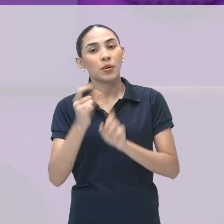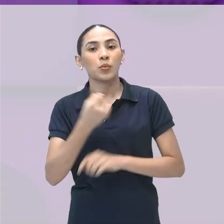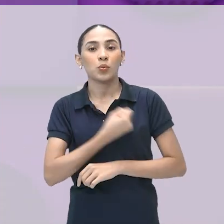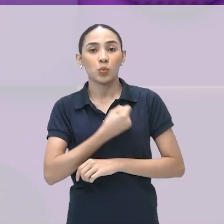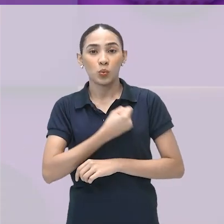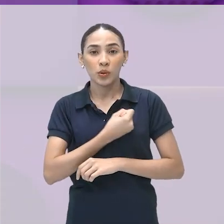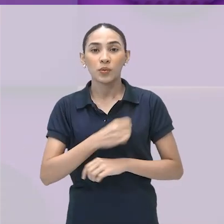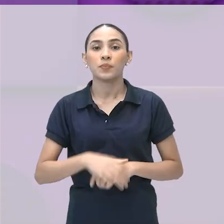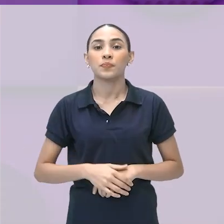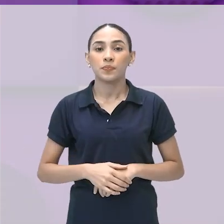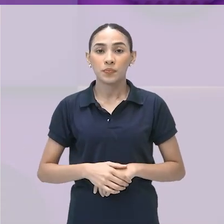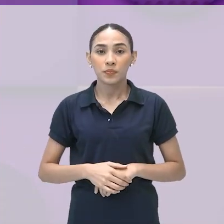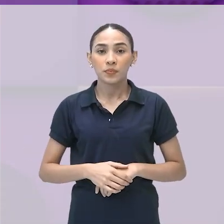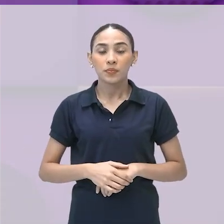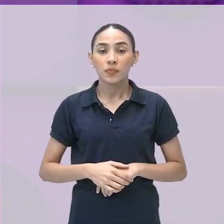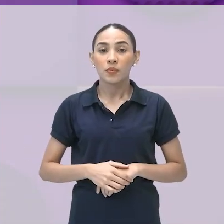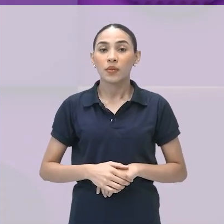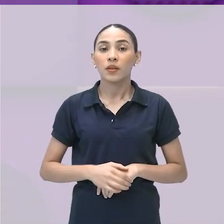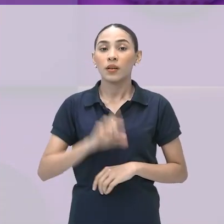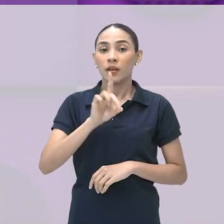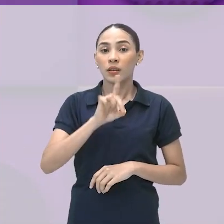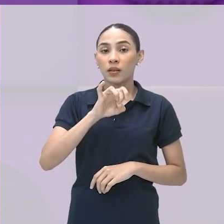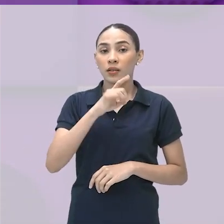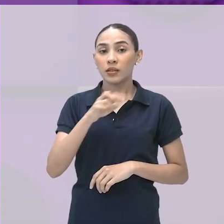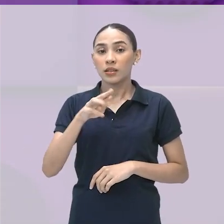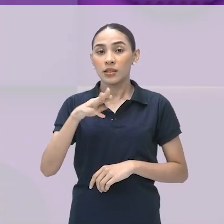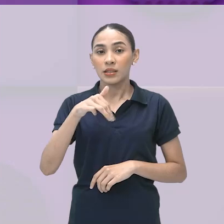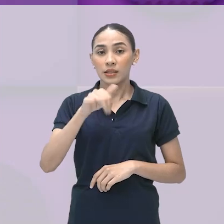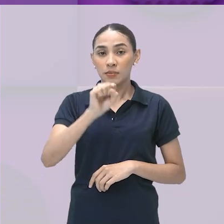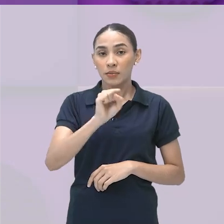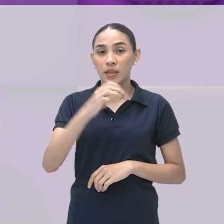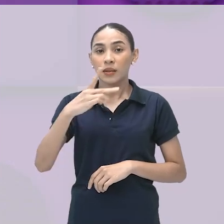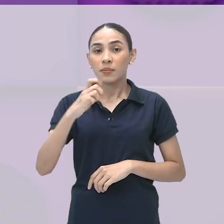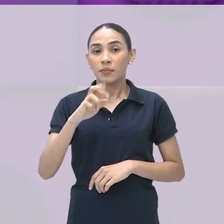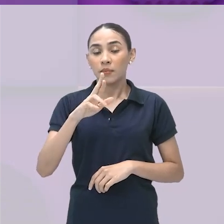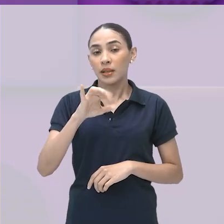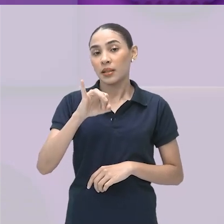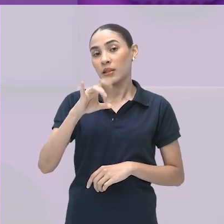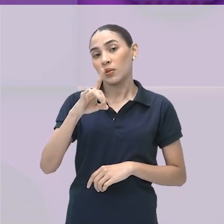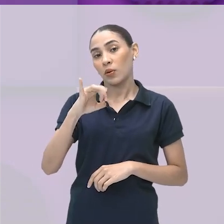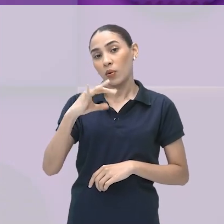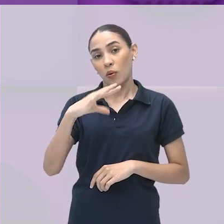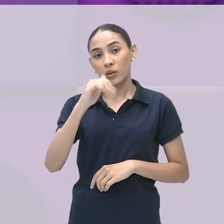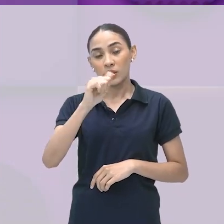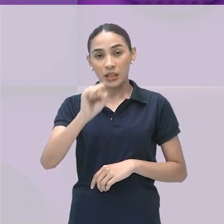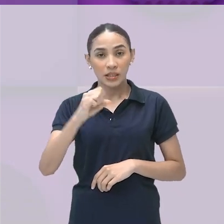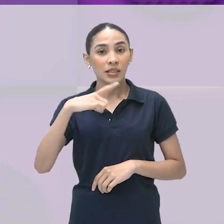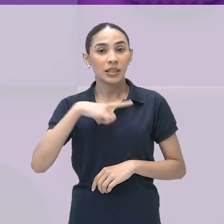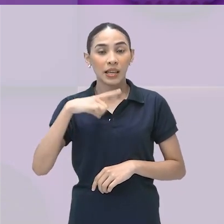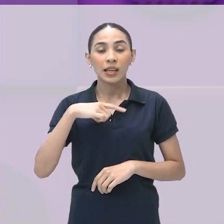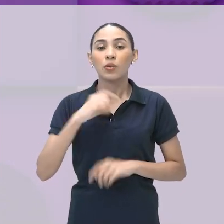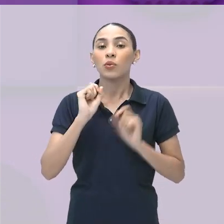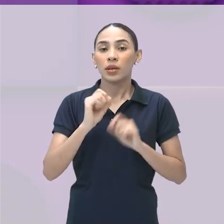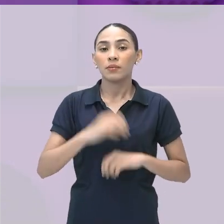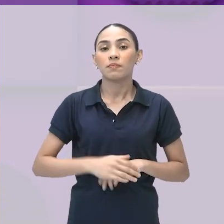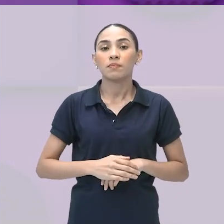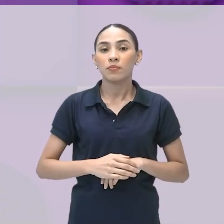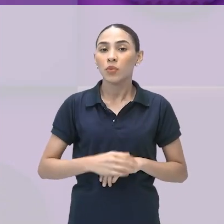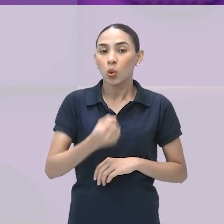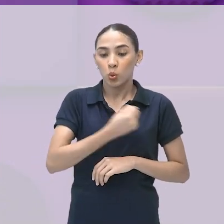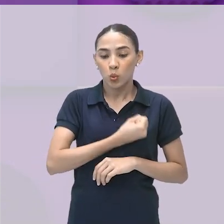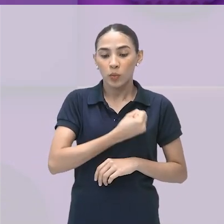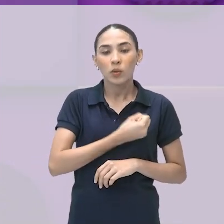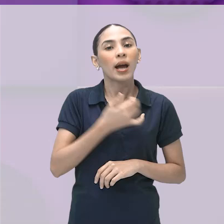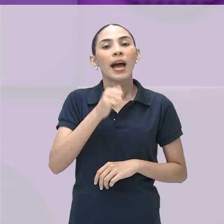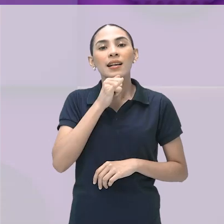e as dízimas periódicas, certo? São aquelas dízimas onde tem período, onde tem valores que se